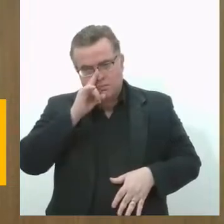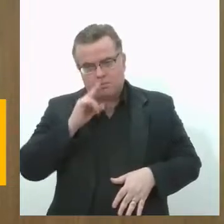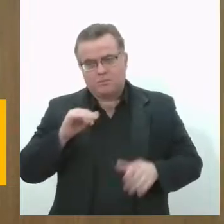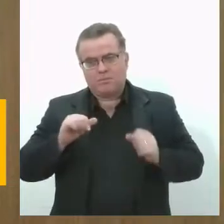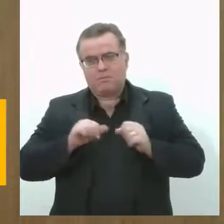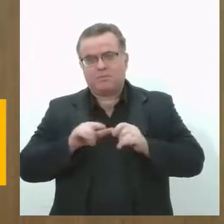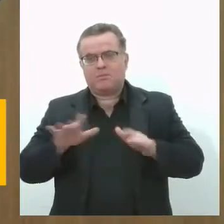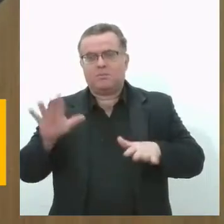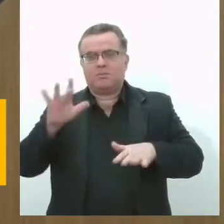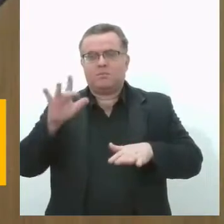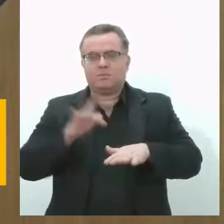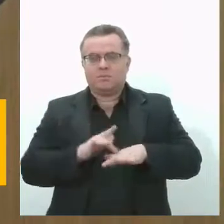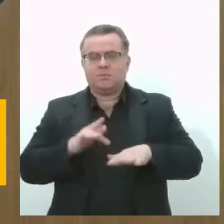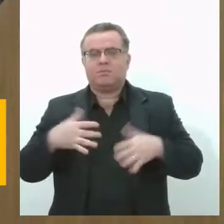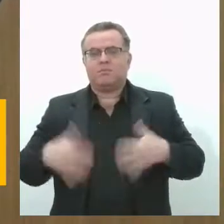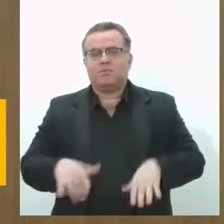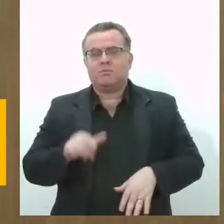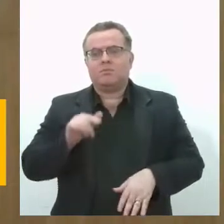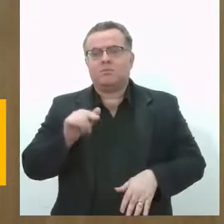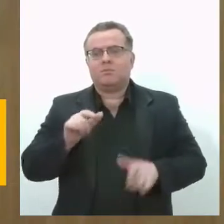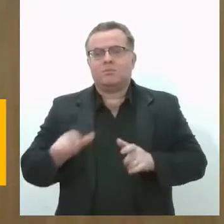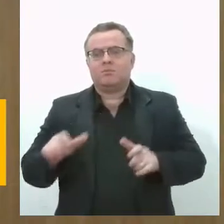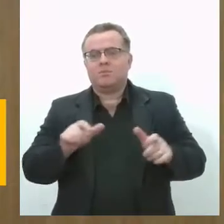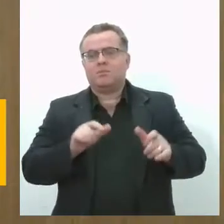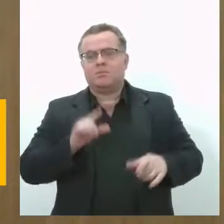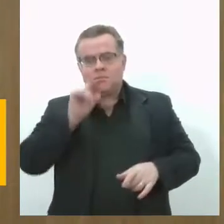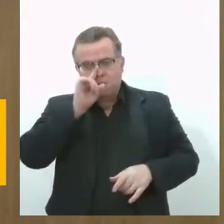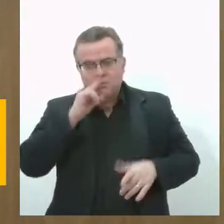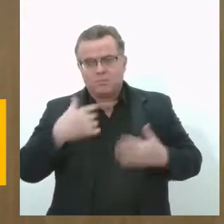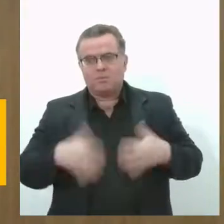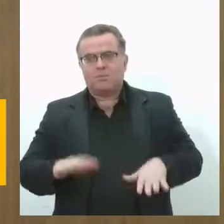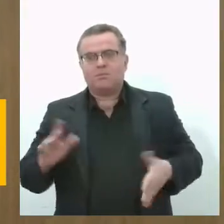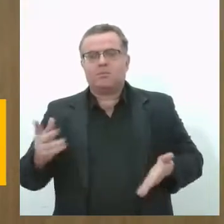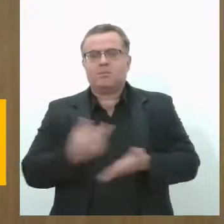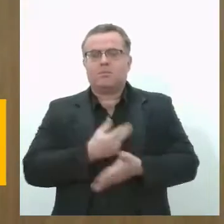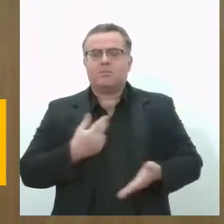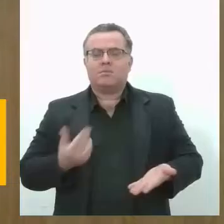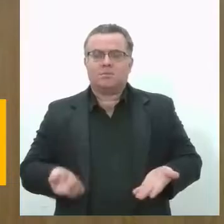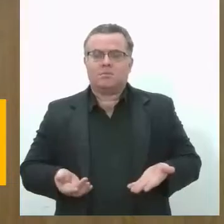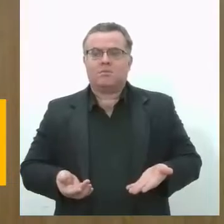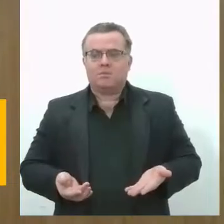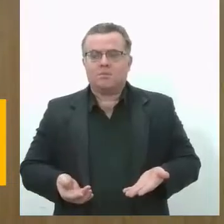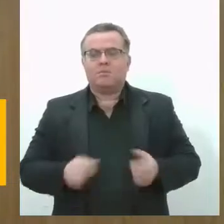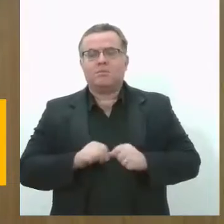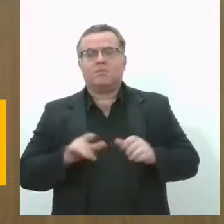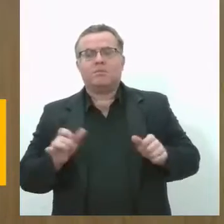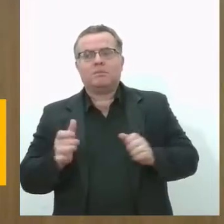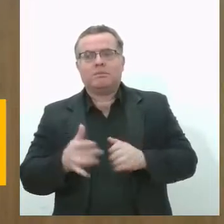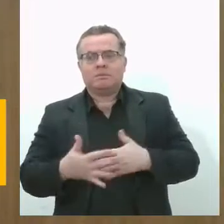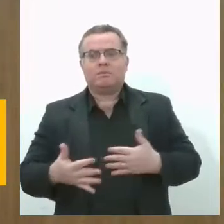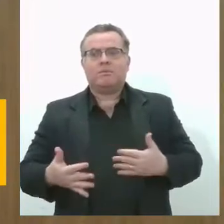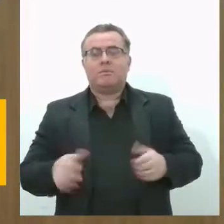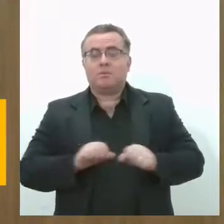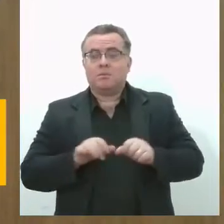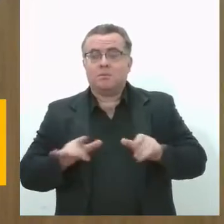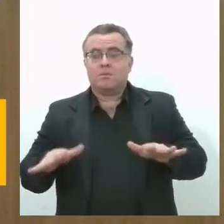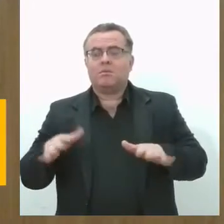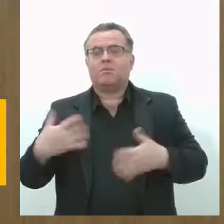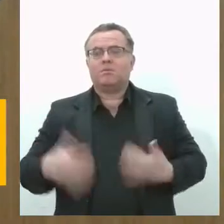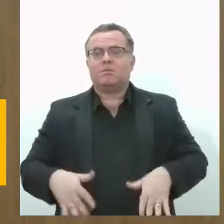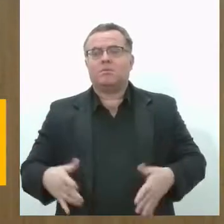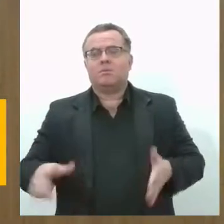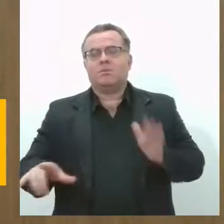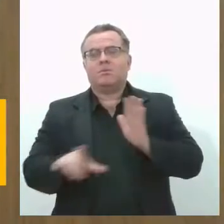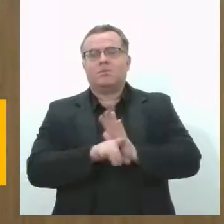com 7 bairros em alto risco de surto ou epidemia. O enfrentamento à doença foi tema de lei aprovada na